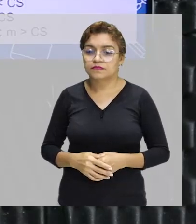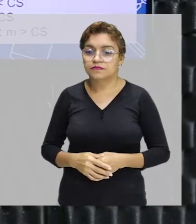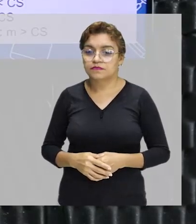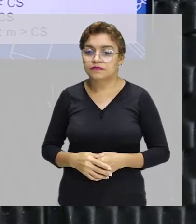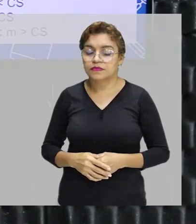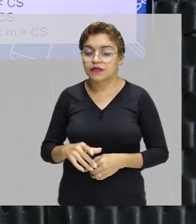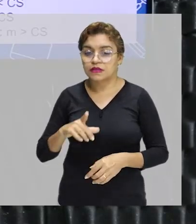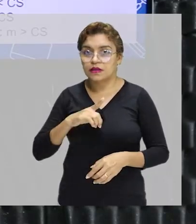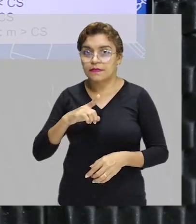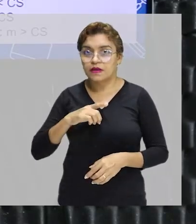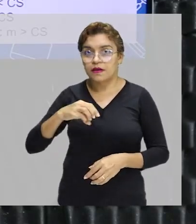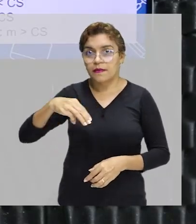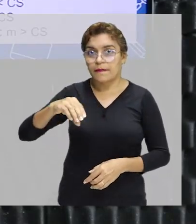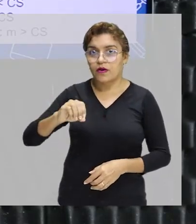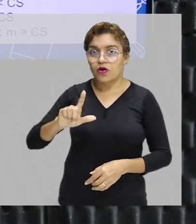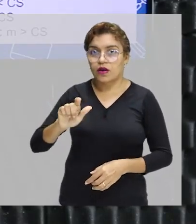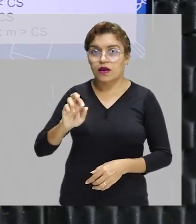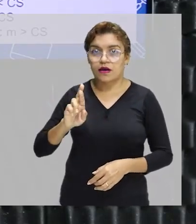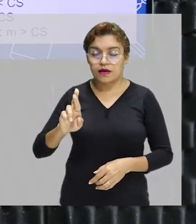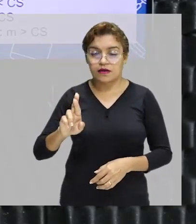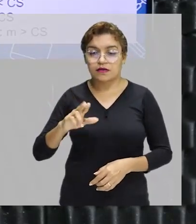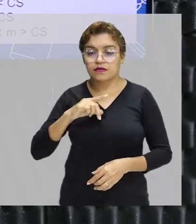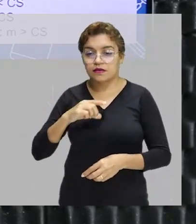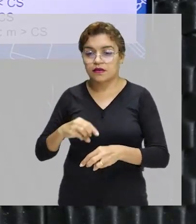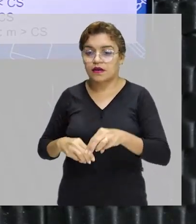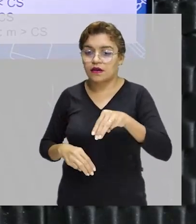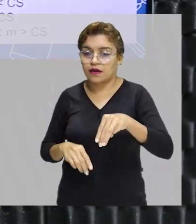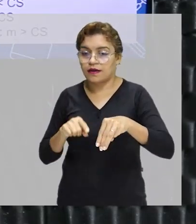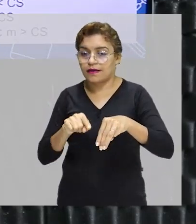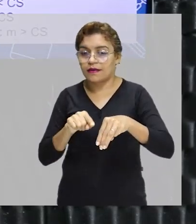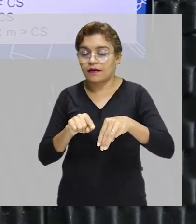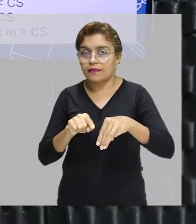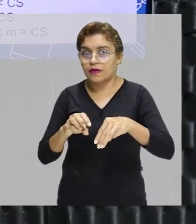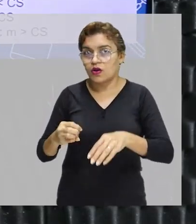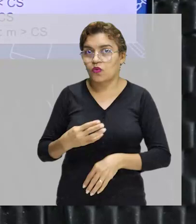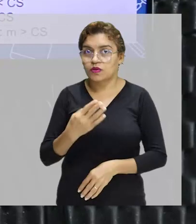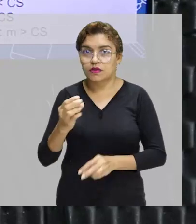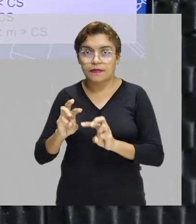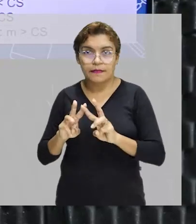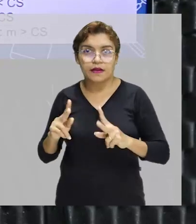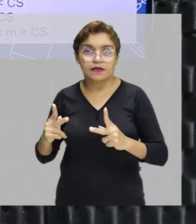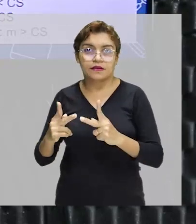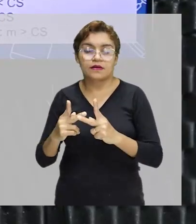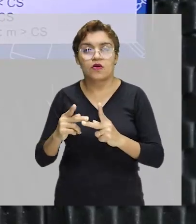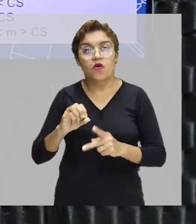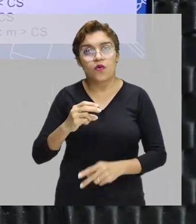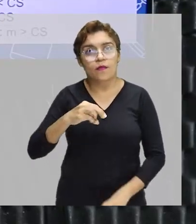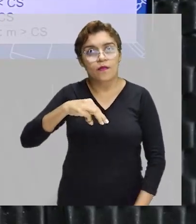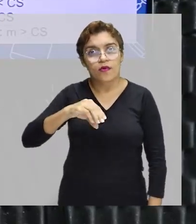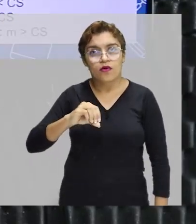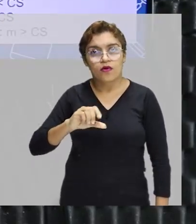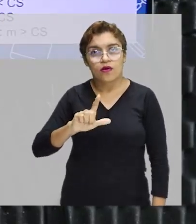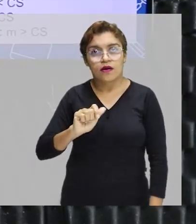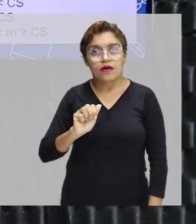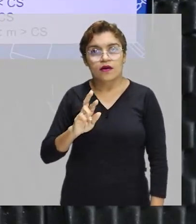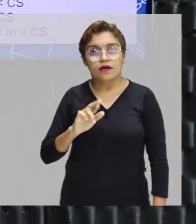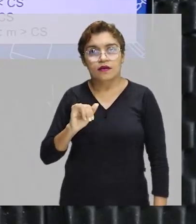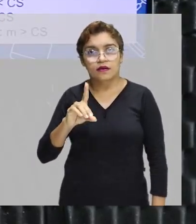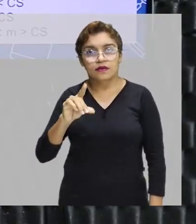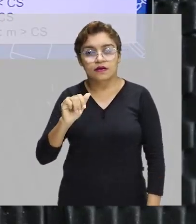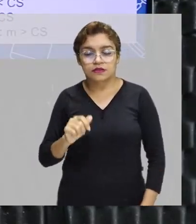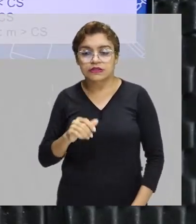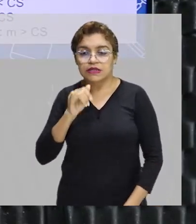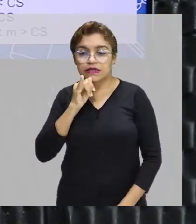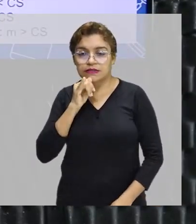concentração molar, concentração em quantidade de matéria, molaridade, que é o número